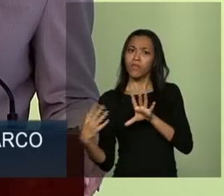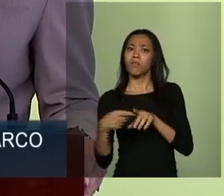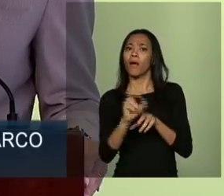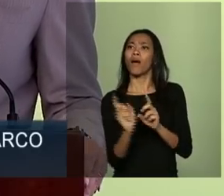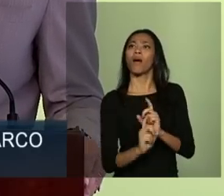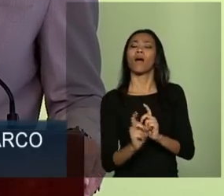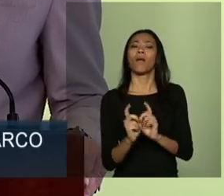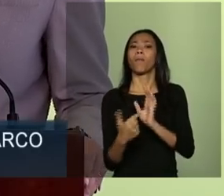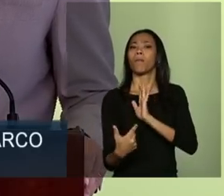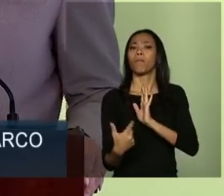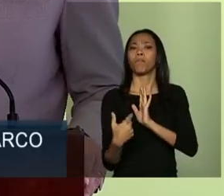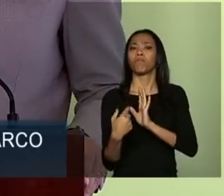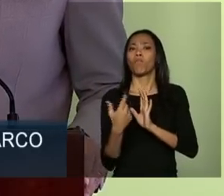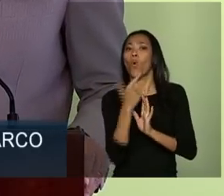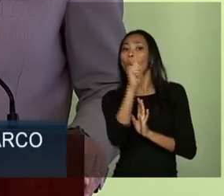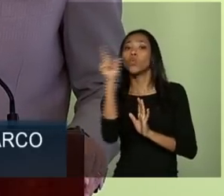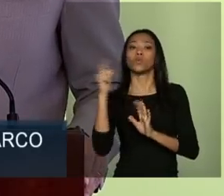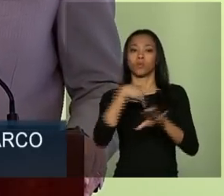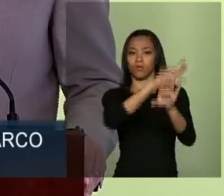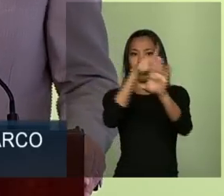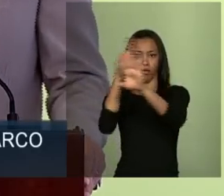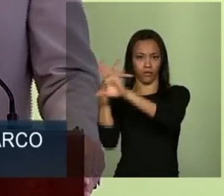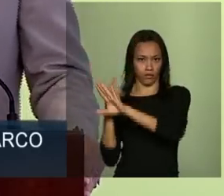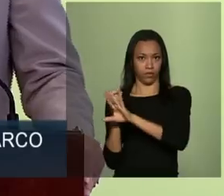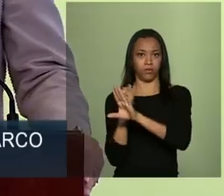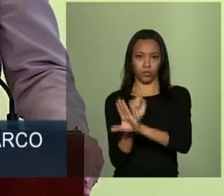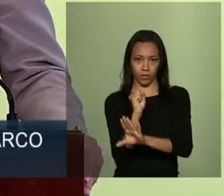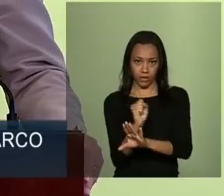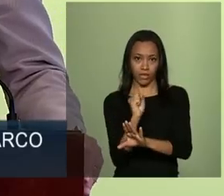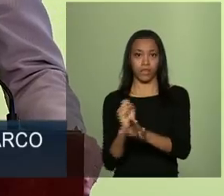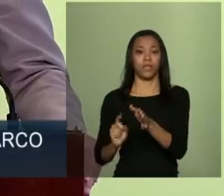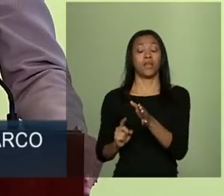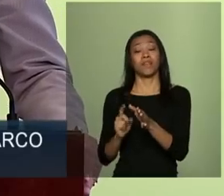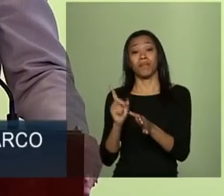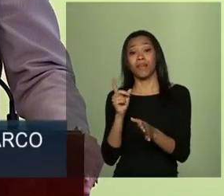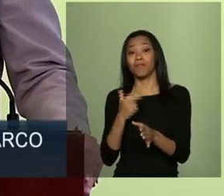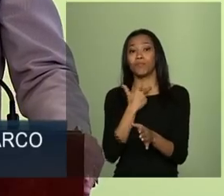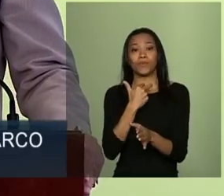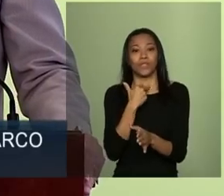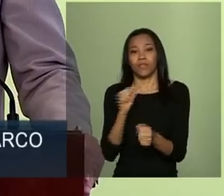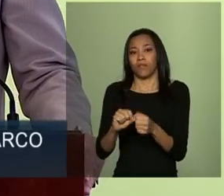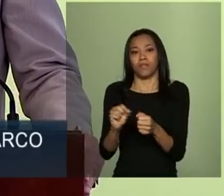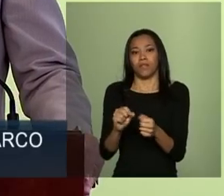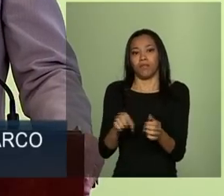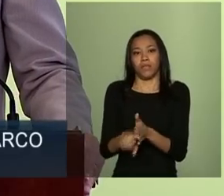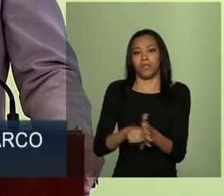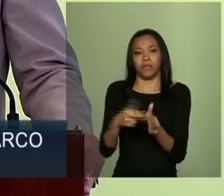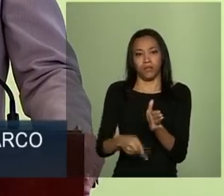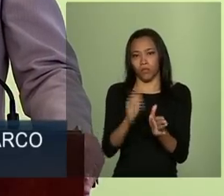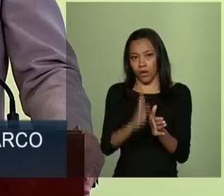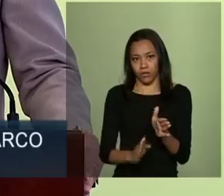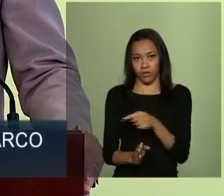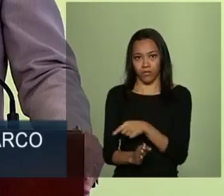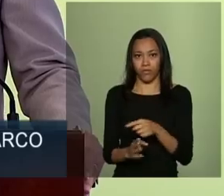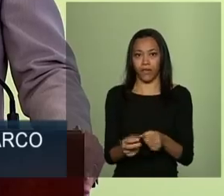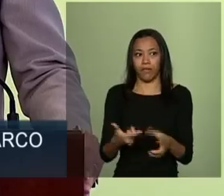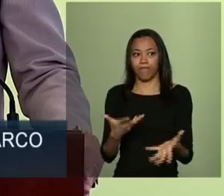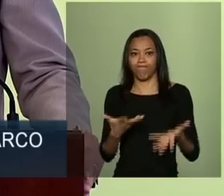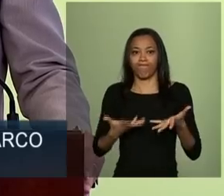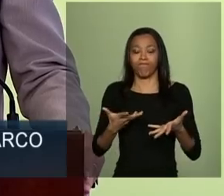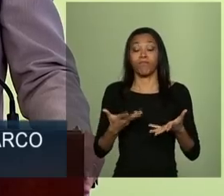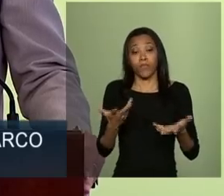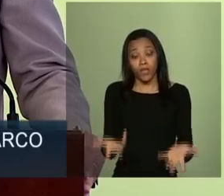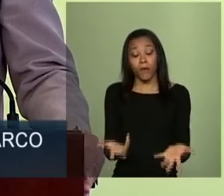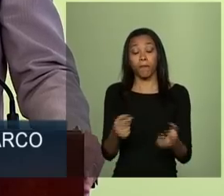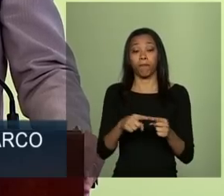países, porque estava impedida de fazer essas pesquisas no Brasil. Então, o Brasil, na verdade, moderniza a